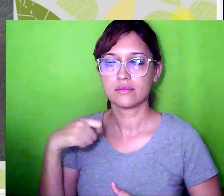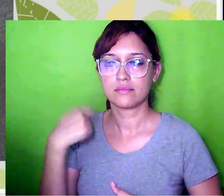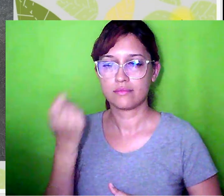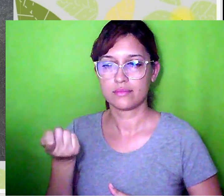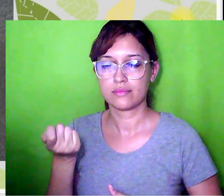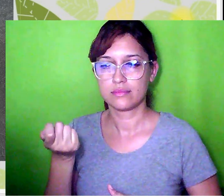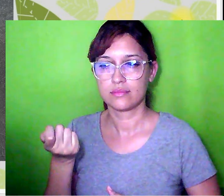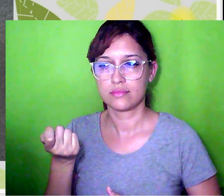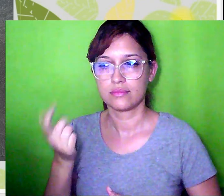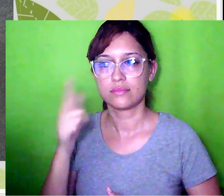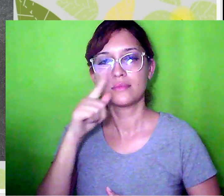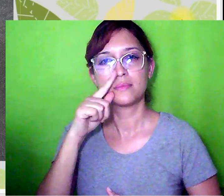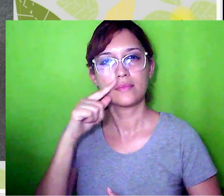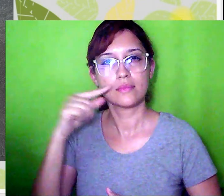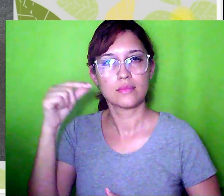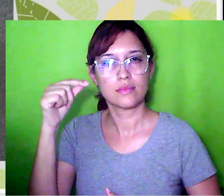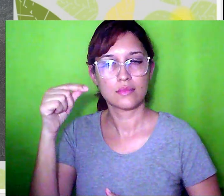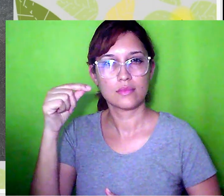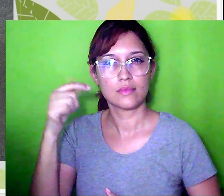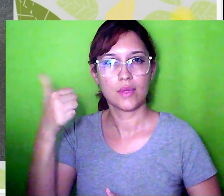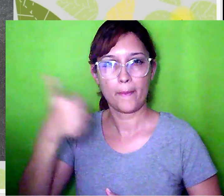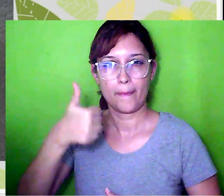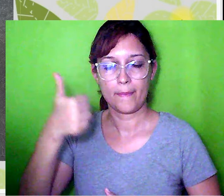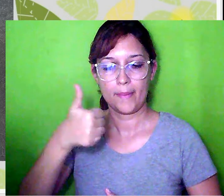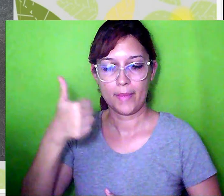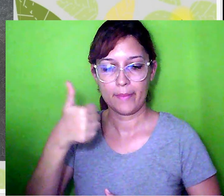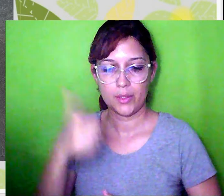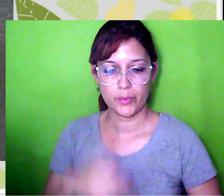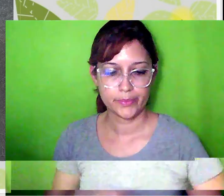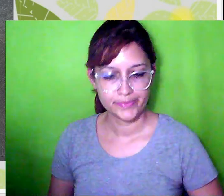Dom Pedro I. Esse é o sinal.